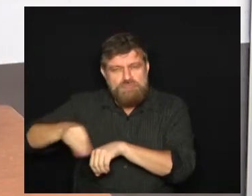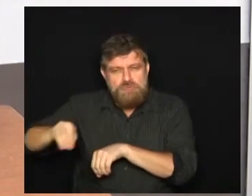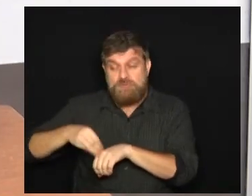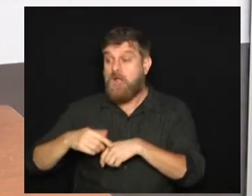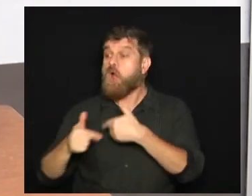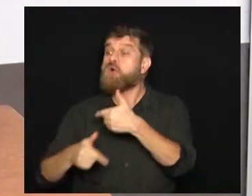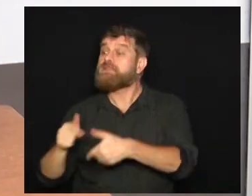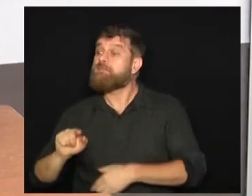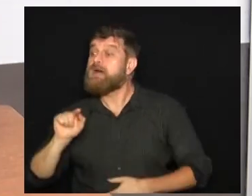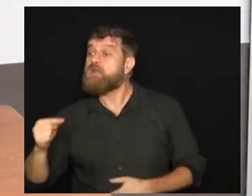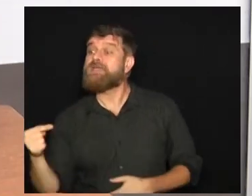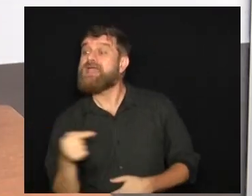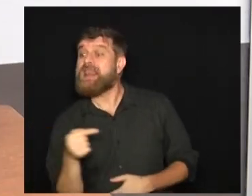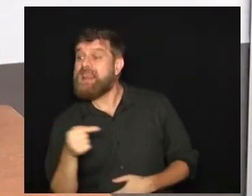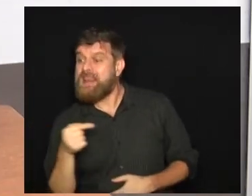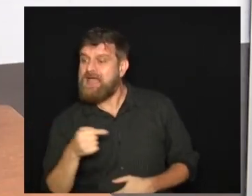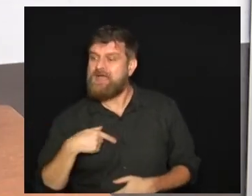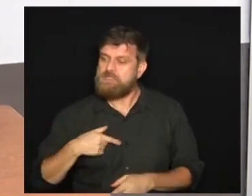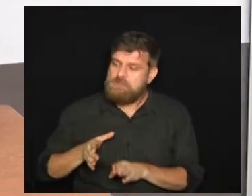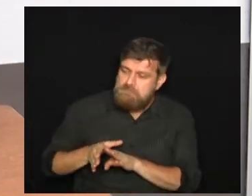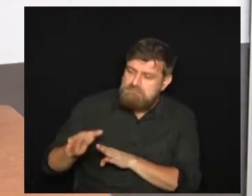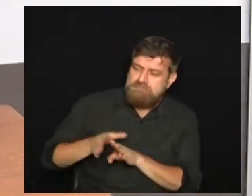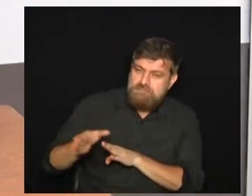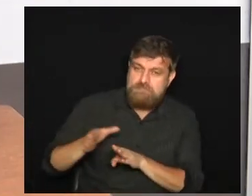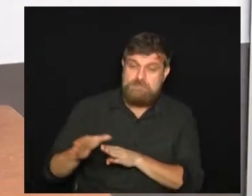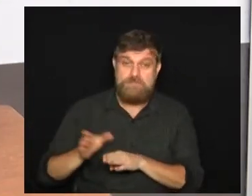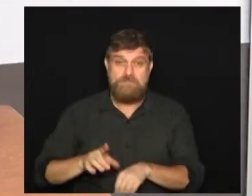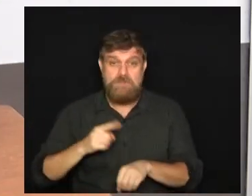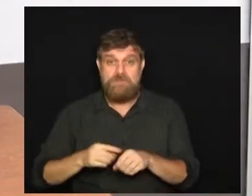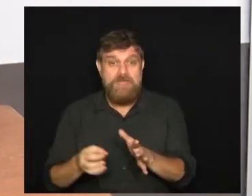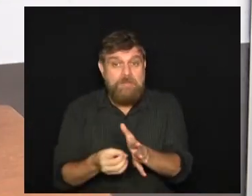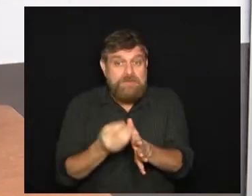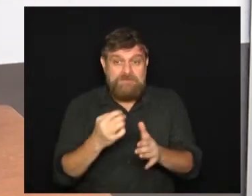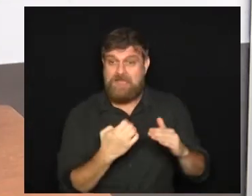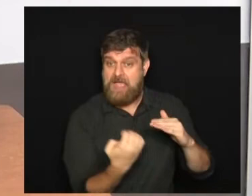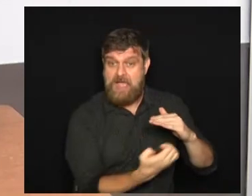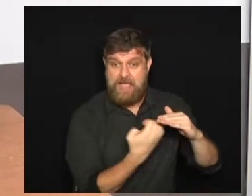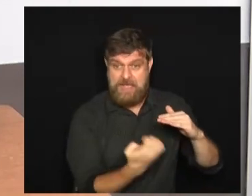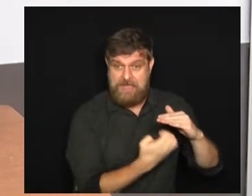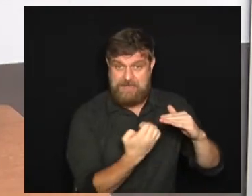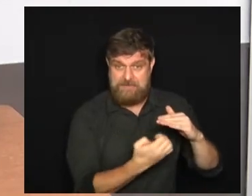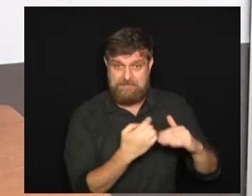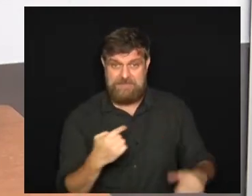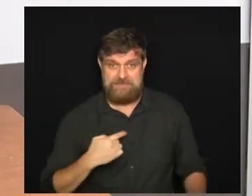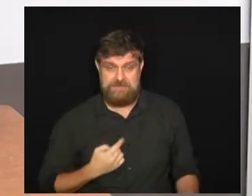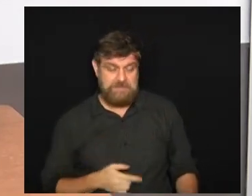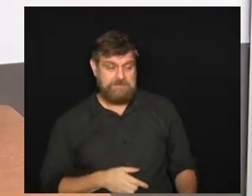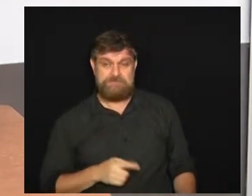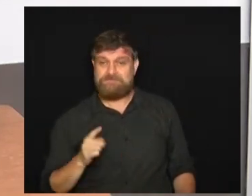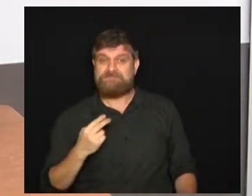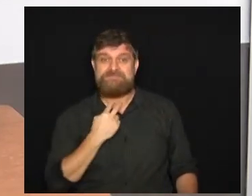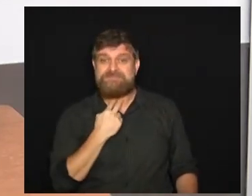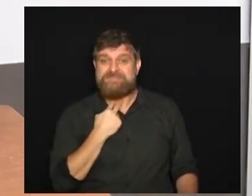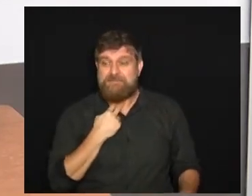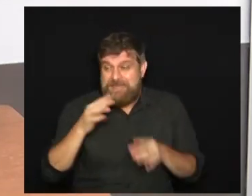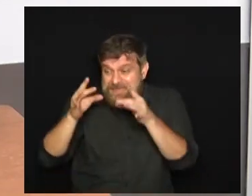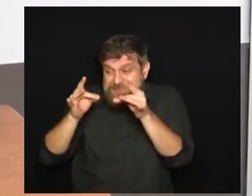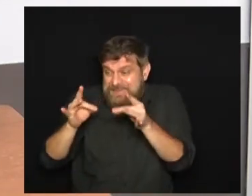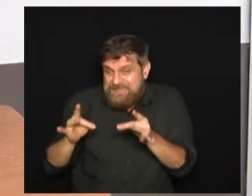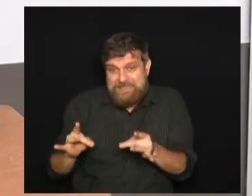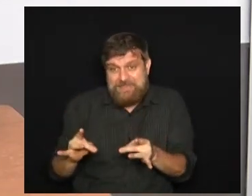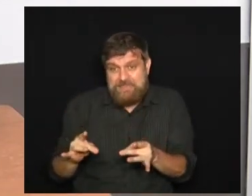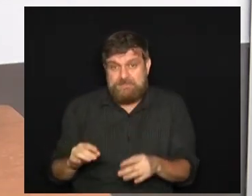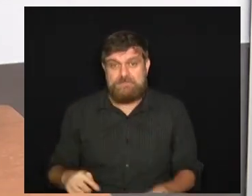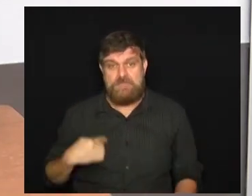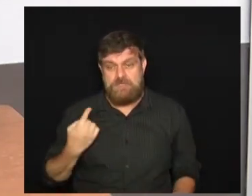ser desempenhado lá na empresa, porque às vezes a empresa, no espaço que tem para colocar lá, não dá para colocar muitos detalhes. Então